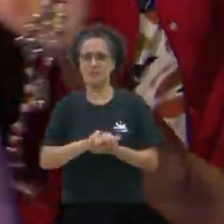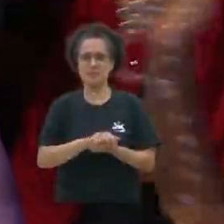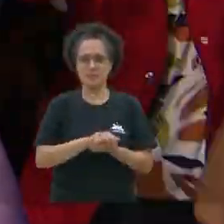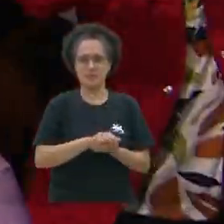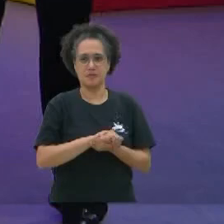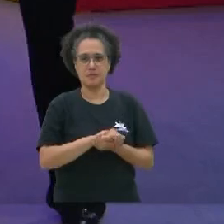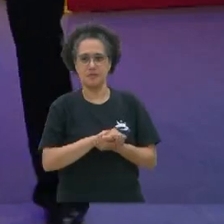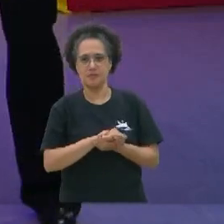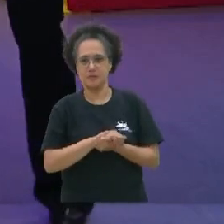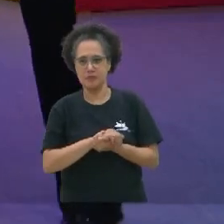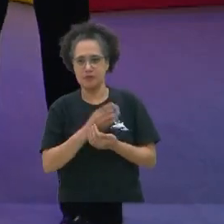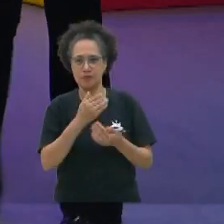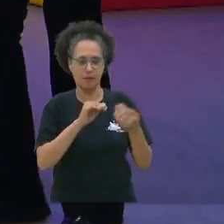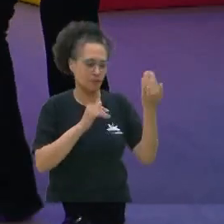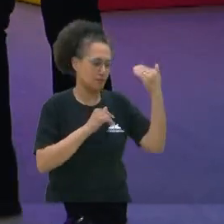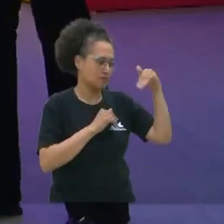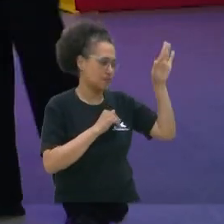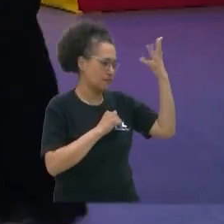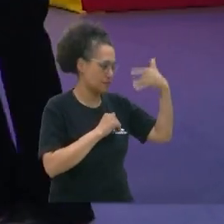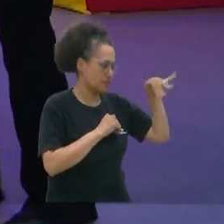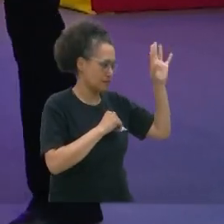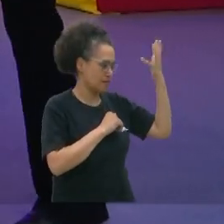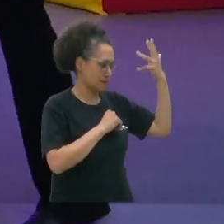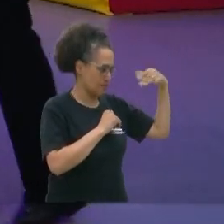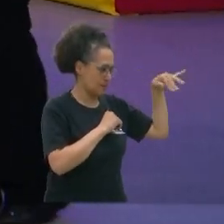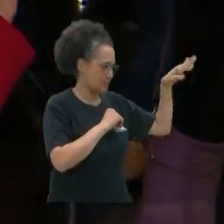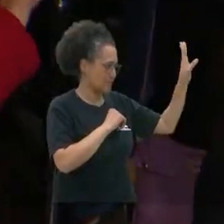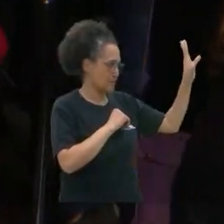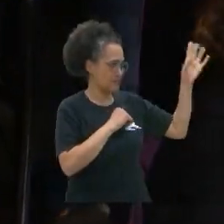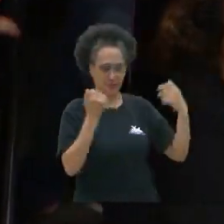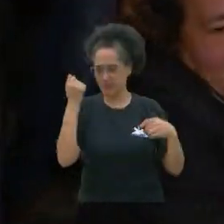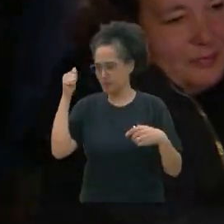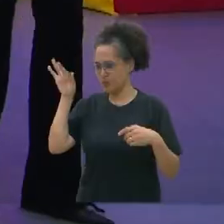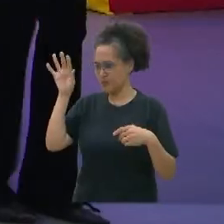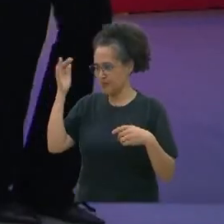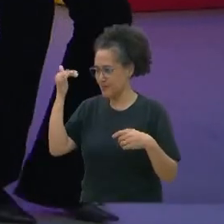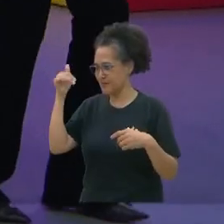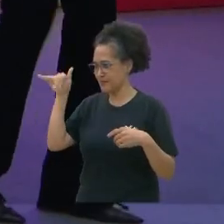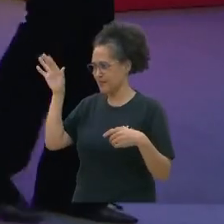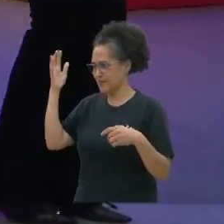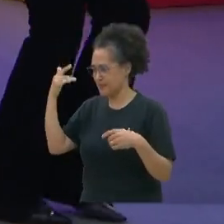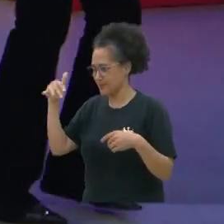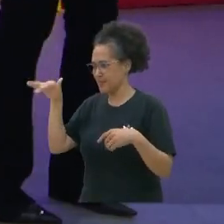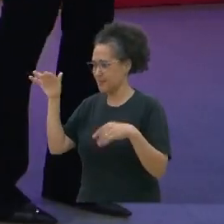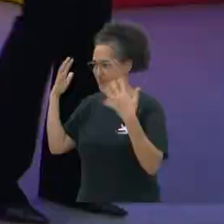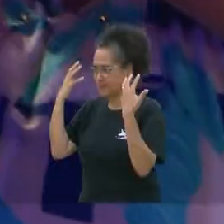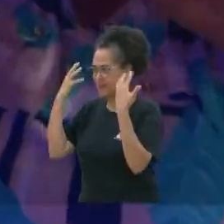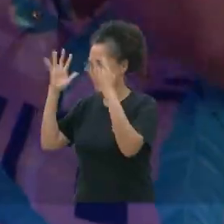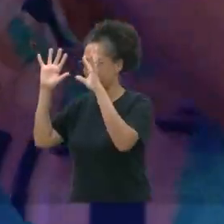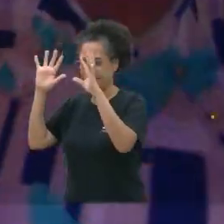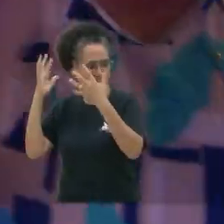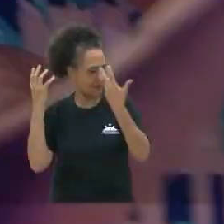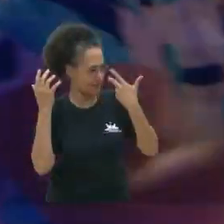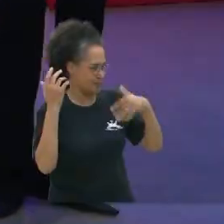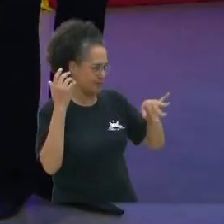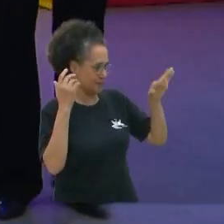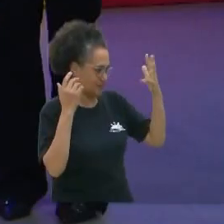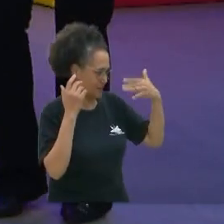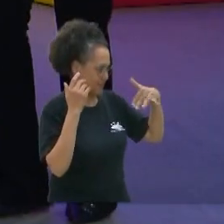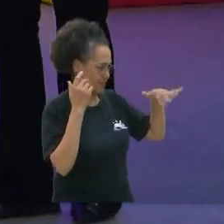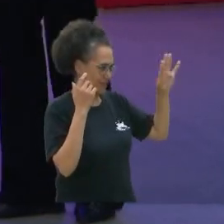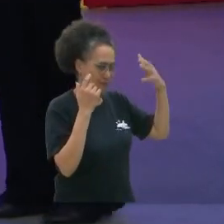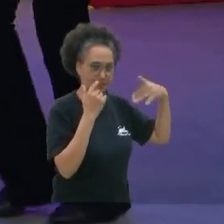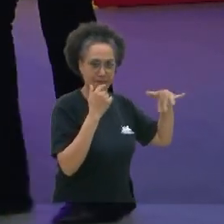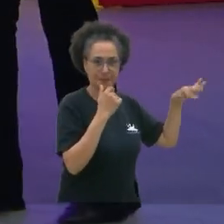Foi, assim, ó. Tungunungu, tungunungu, tungunungu. Tungunungu, tungunungu, tungunungu. Hey!